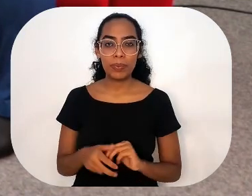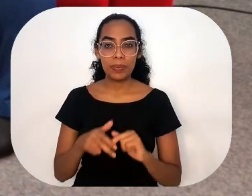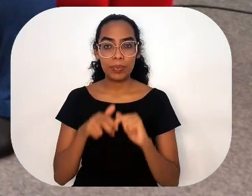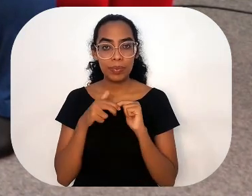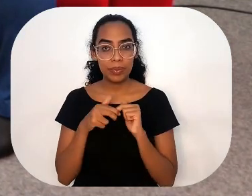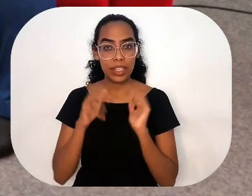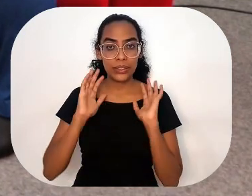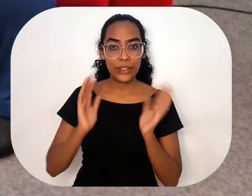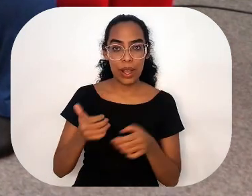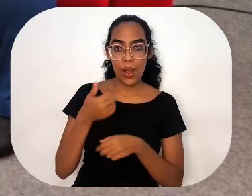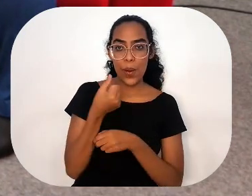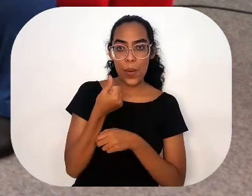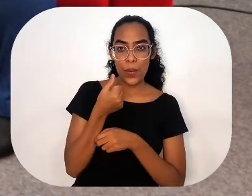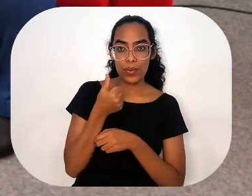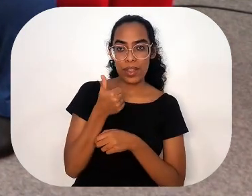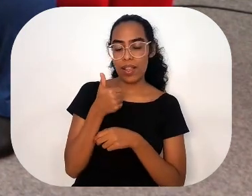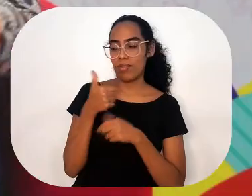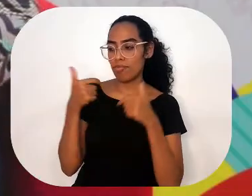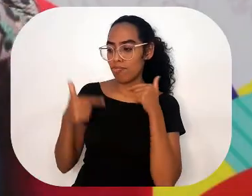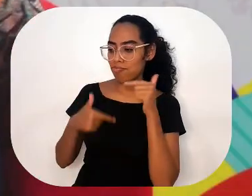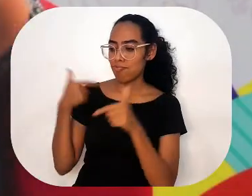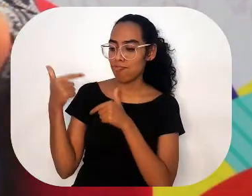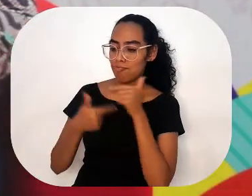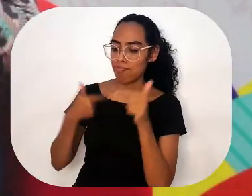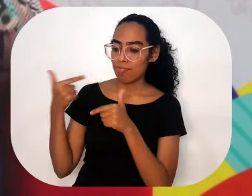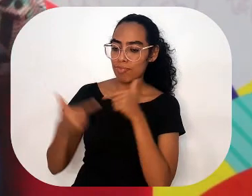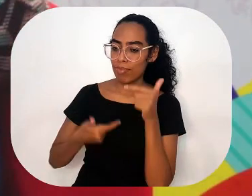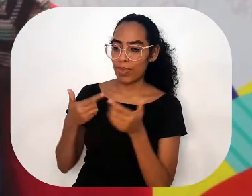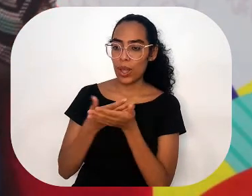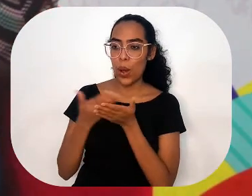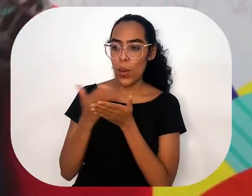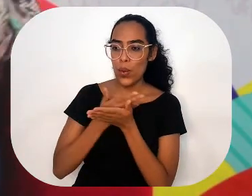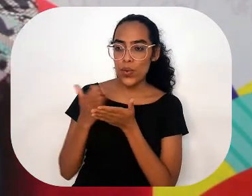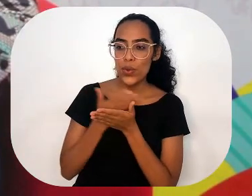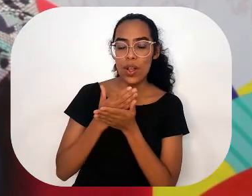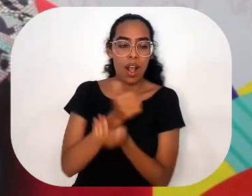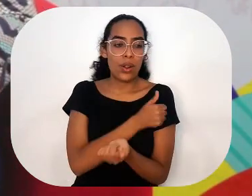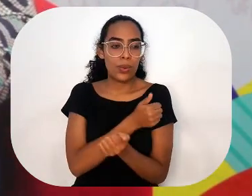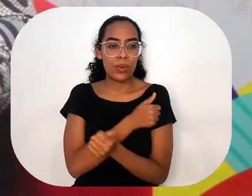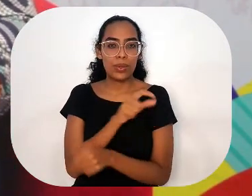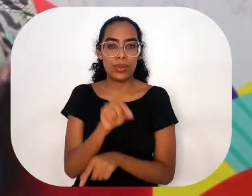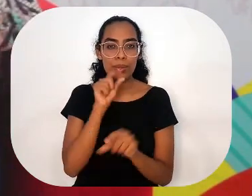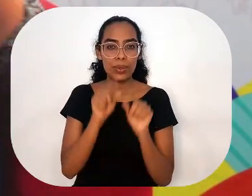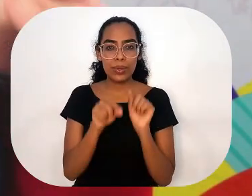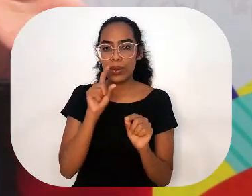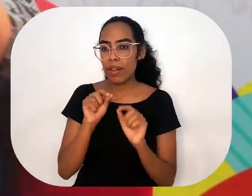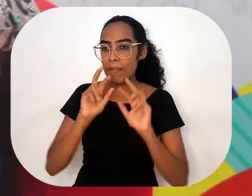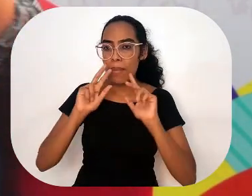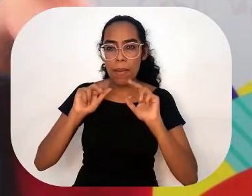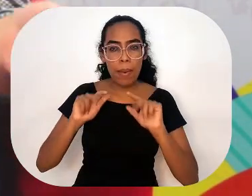e nesses anos né Eu estou há 11 anos na universidade foram muitos alunos que escolheram